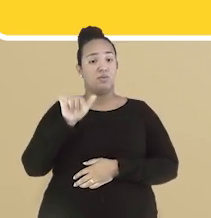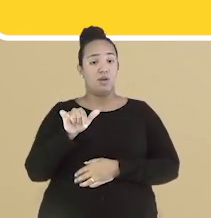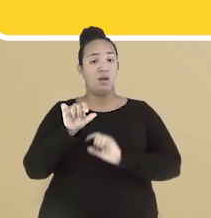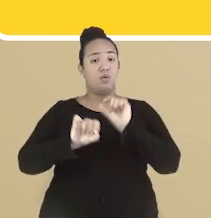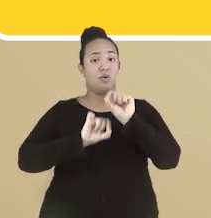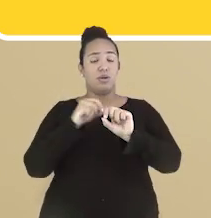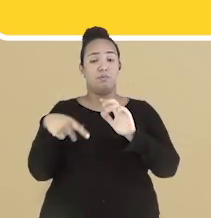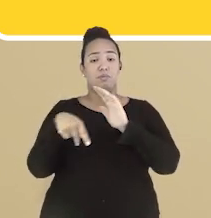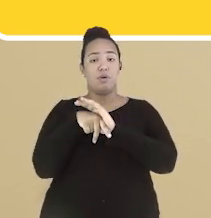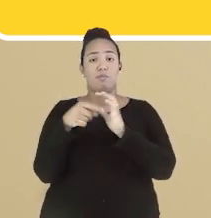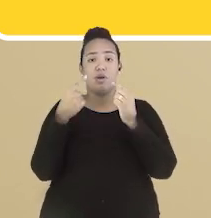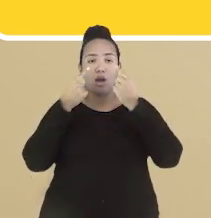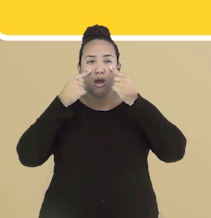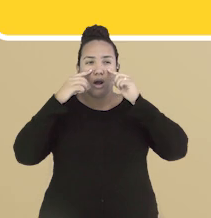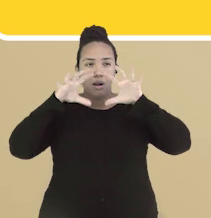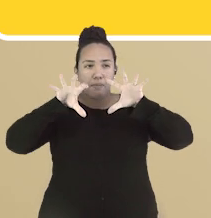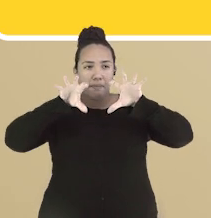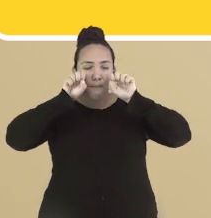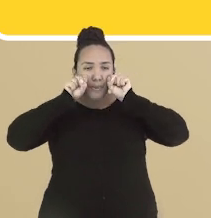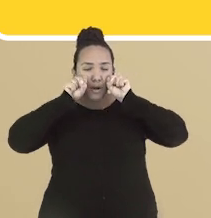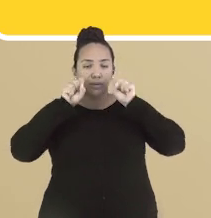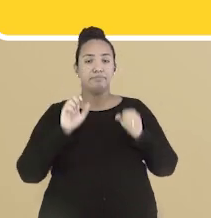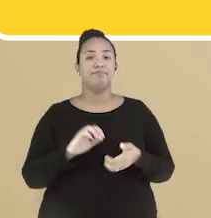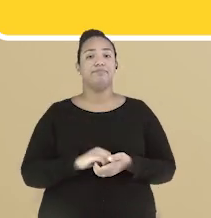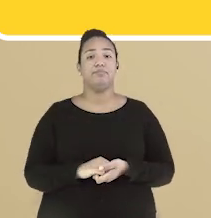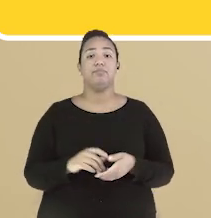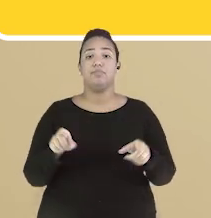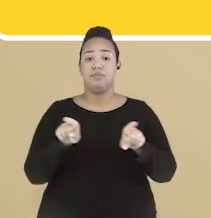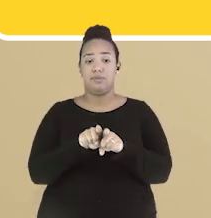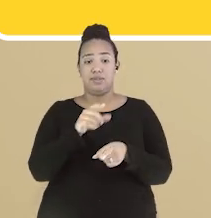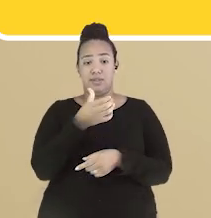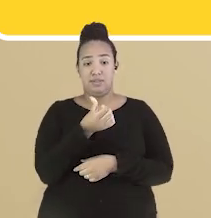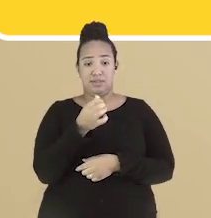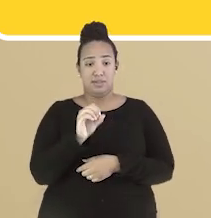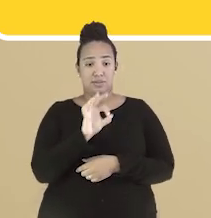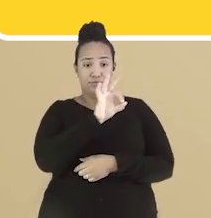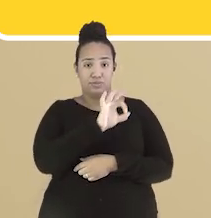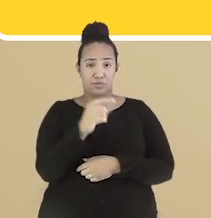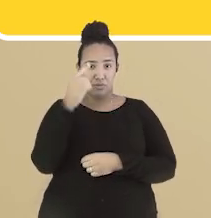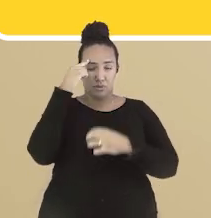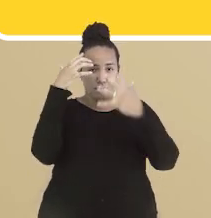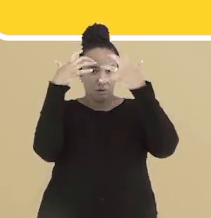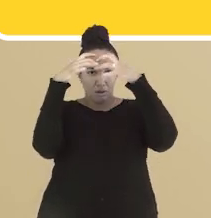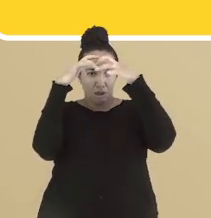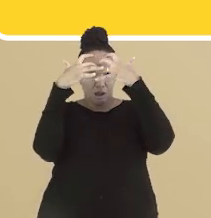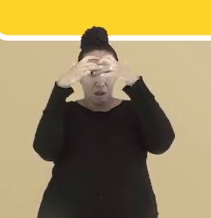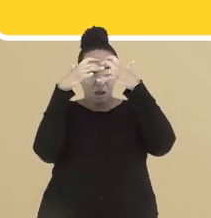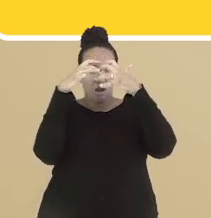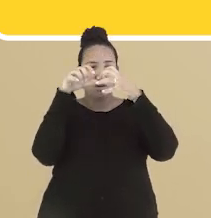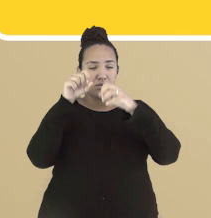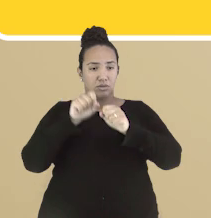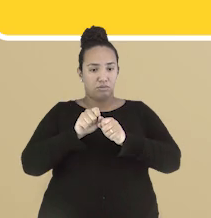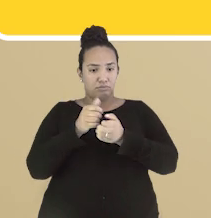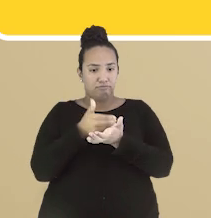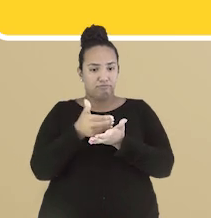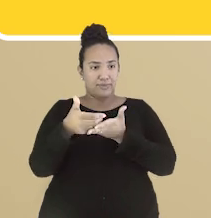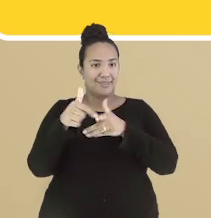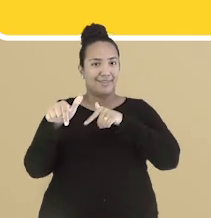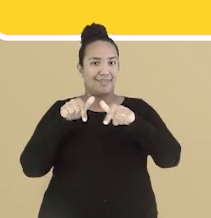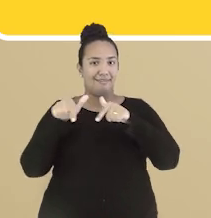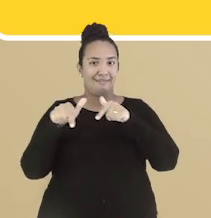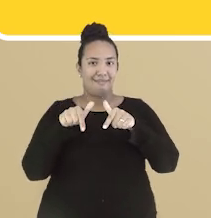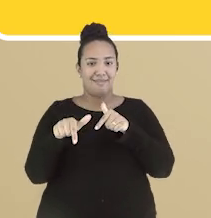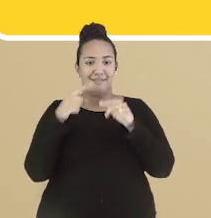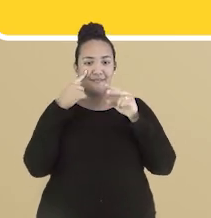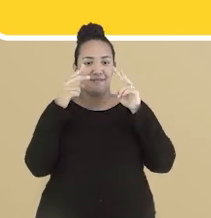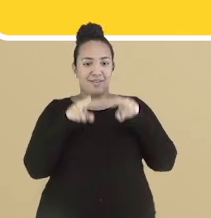sensores receptivos estão nos seus olhos. 50% da sua atividade cerebral é ativada durante o processo visual